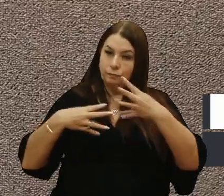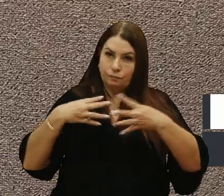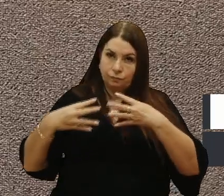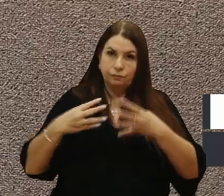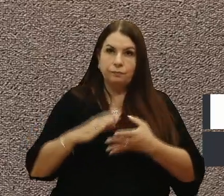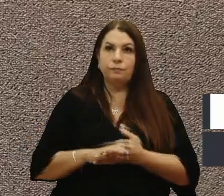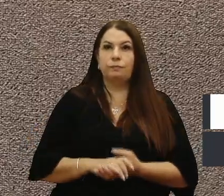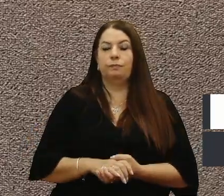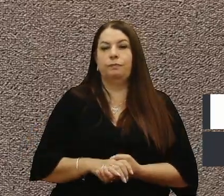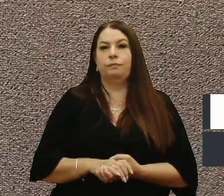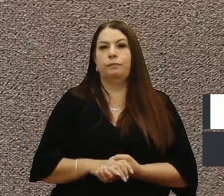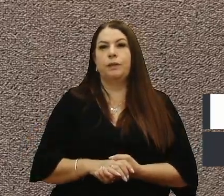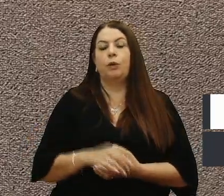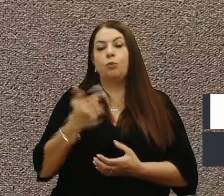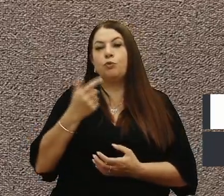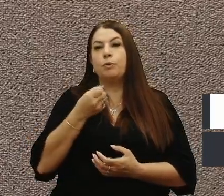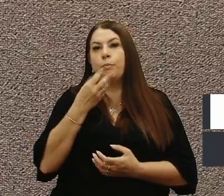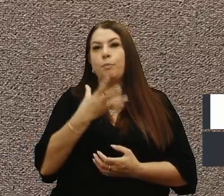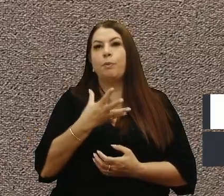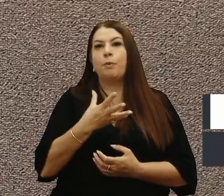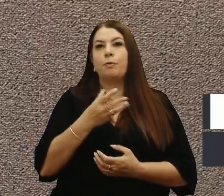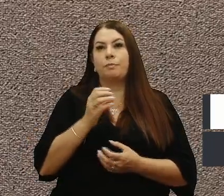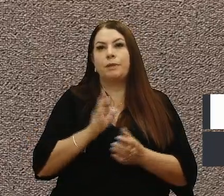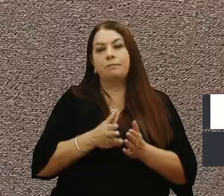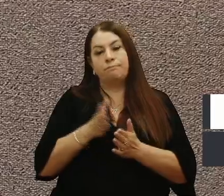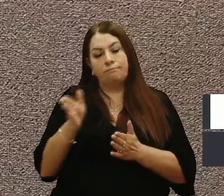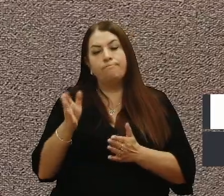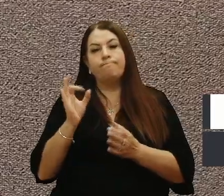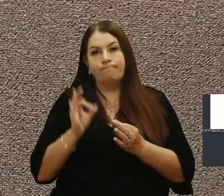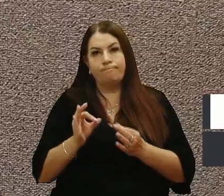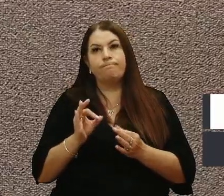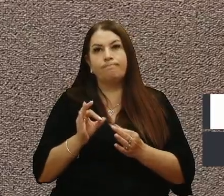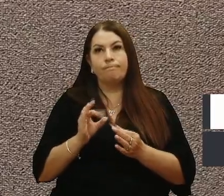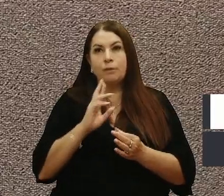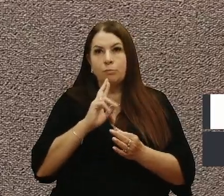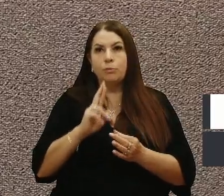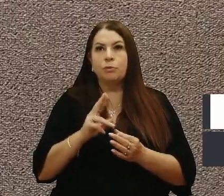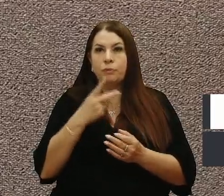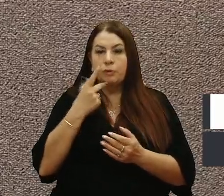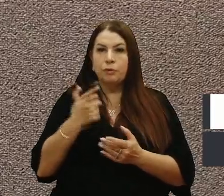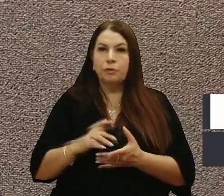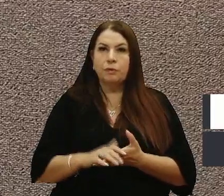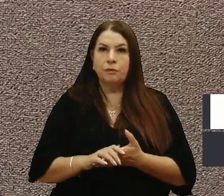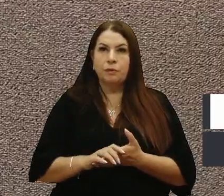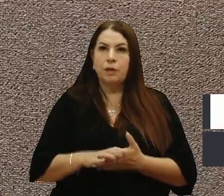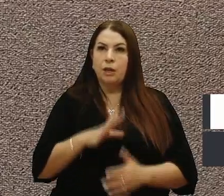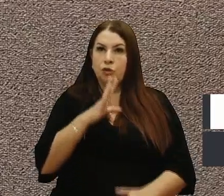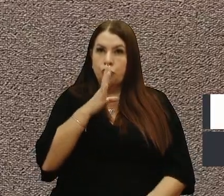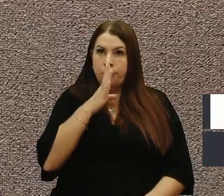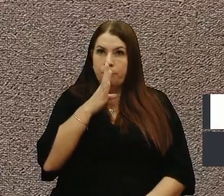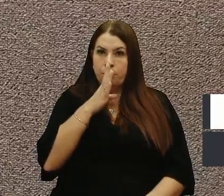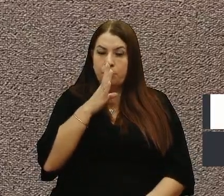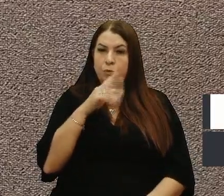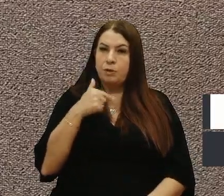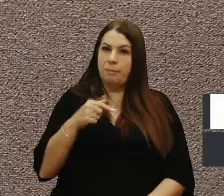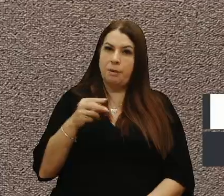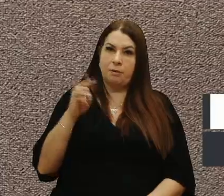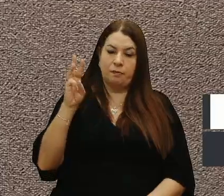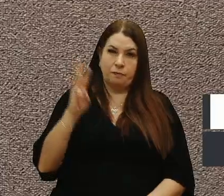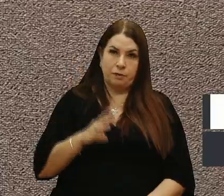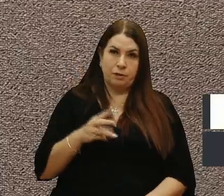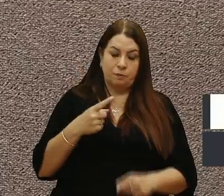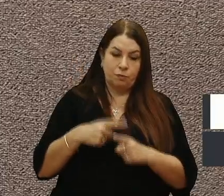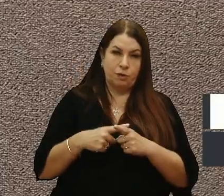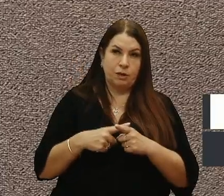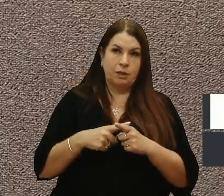transbordo, eu acho que é uma bela de uma saída. Reitero, admiro muito o trabalho da Visate, porque